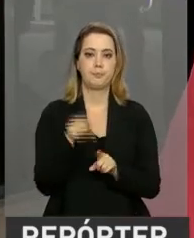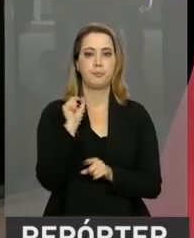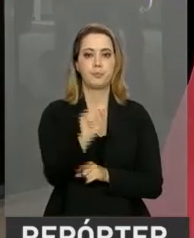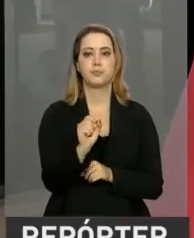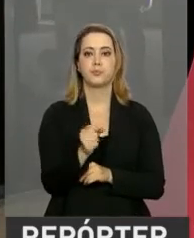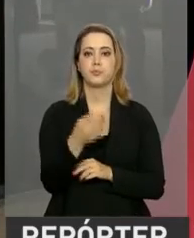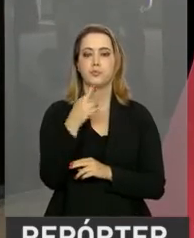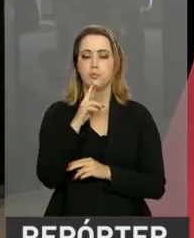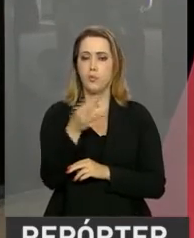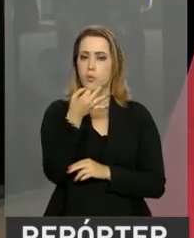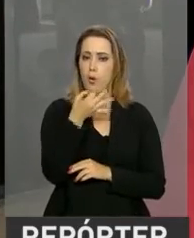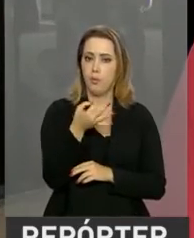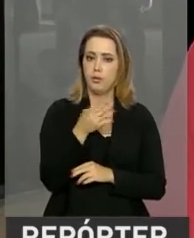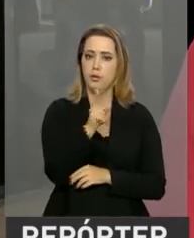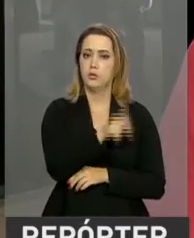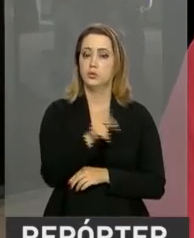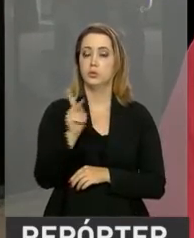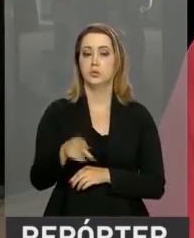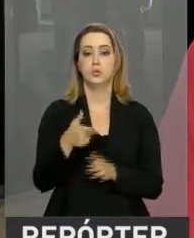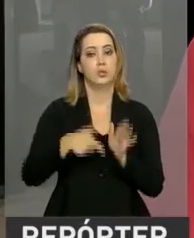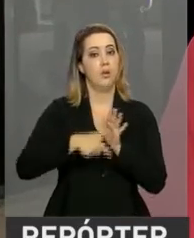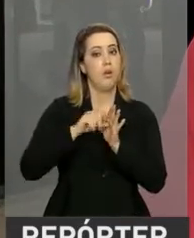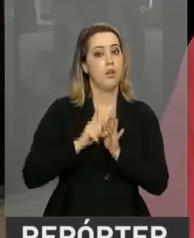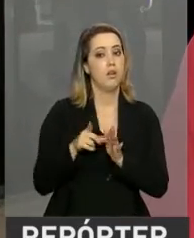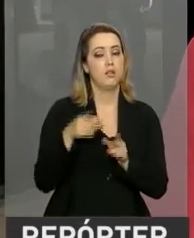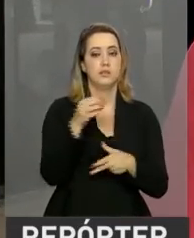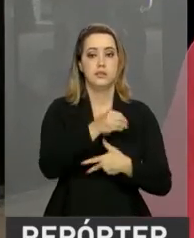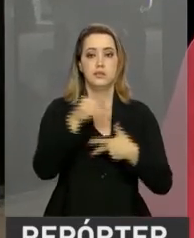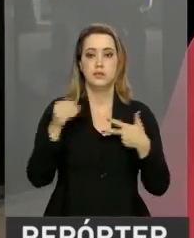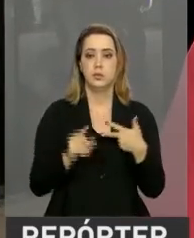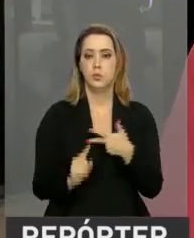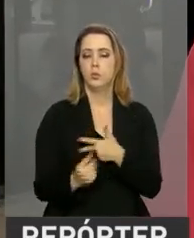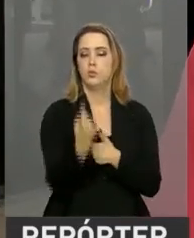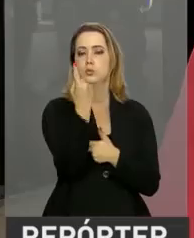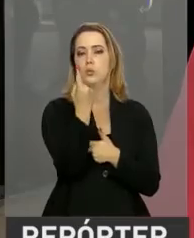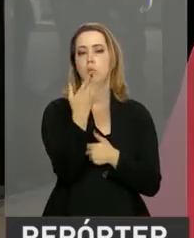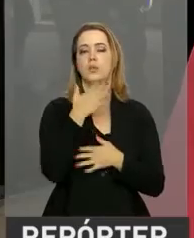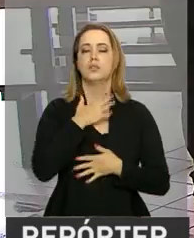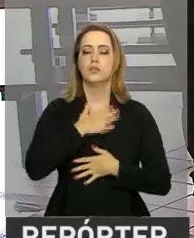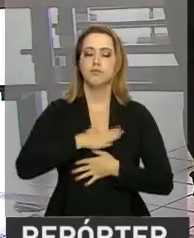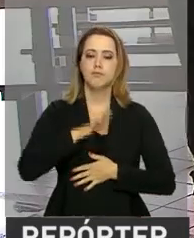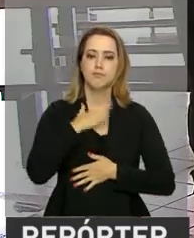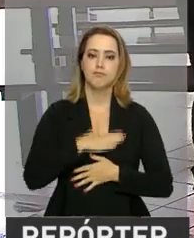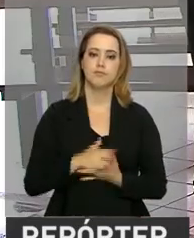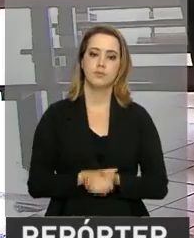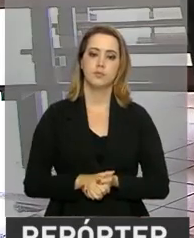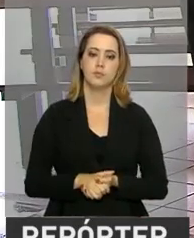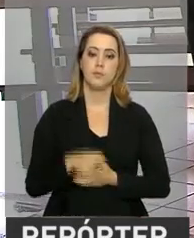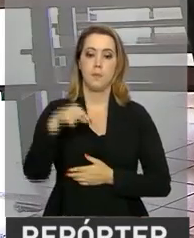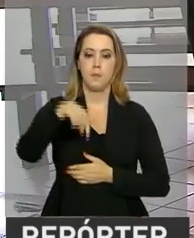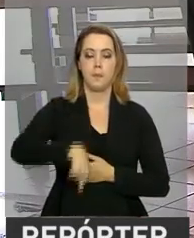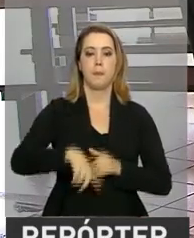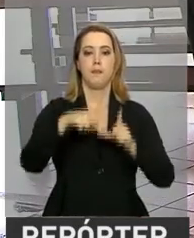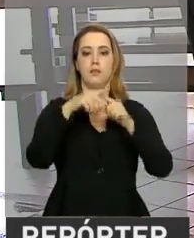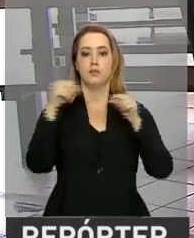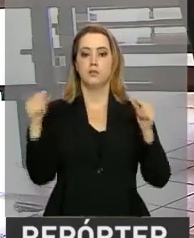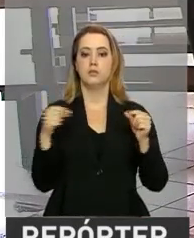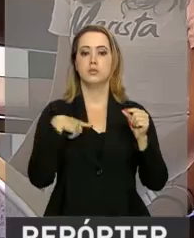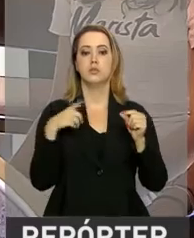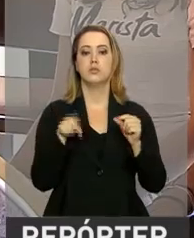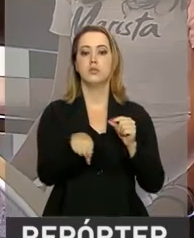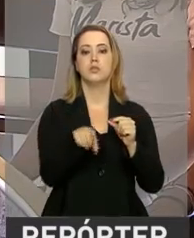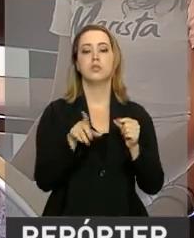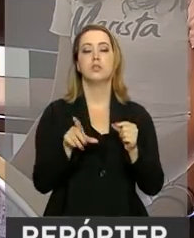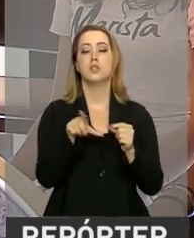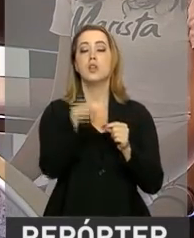dos professores para véspera do enem é uma só achar nessa escola em brasília forma escolhida